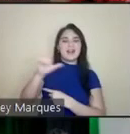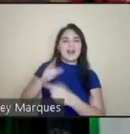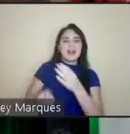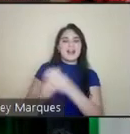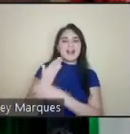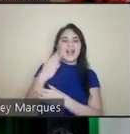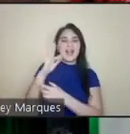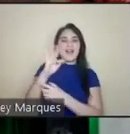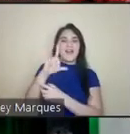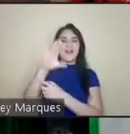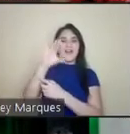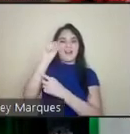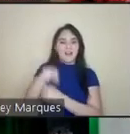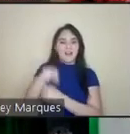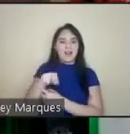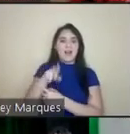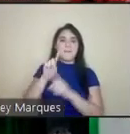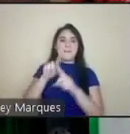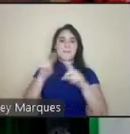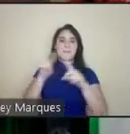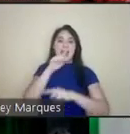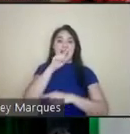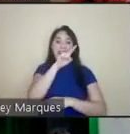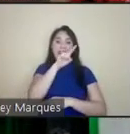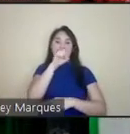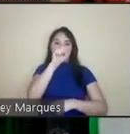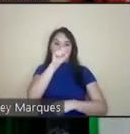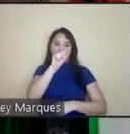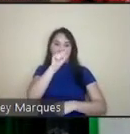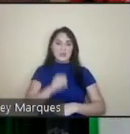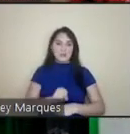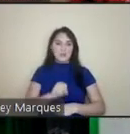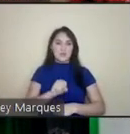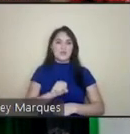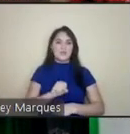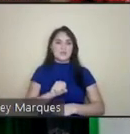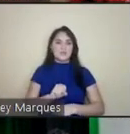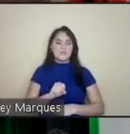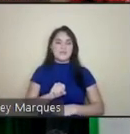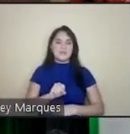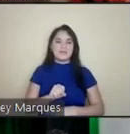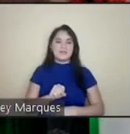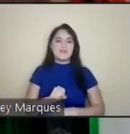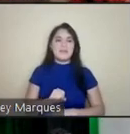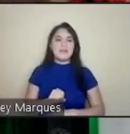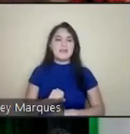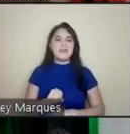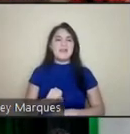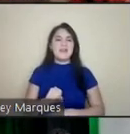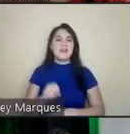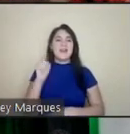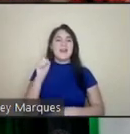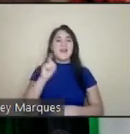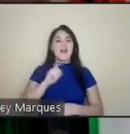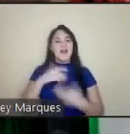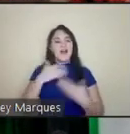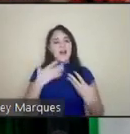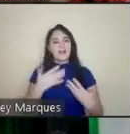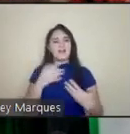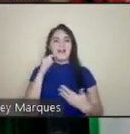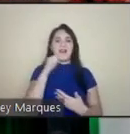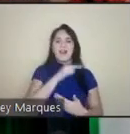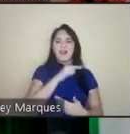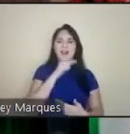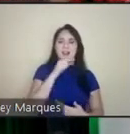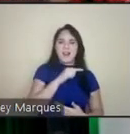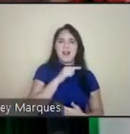em Canela, no Rio Grande do Sul. E aí fiz marca, projeto, fui lá, botei para andar e tal, a gente acabou não tendo patrocínio suficiente,